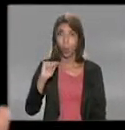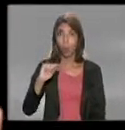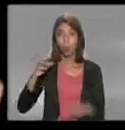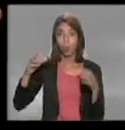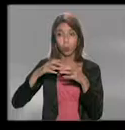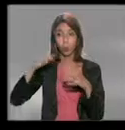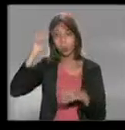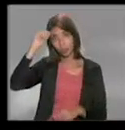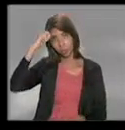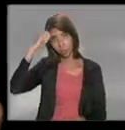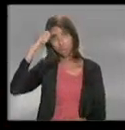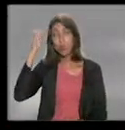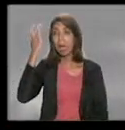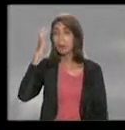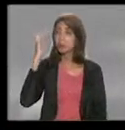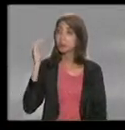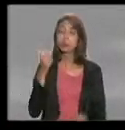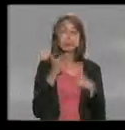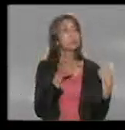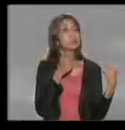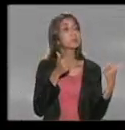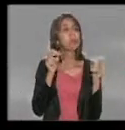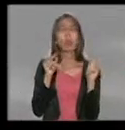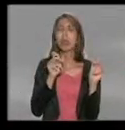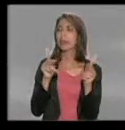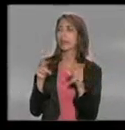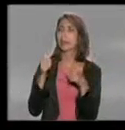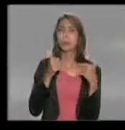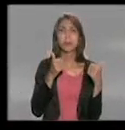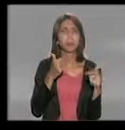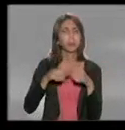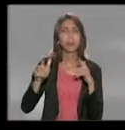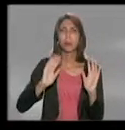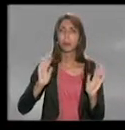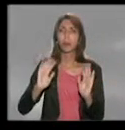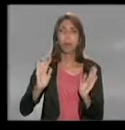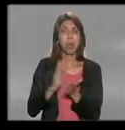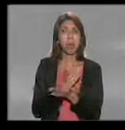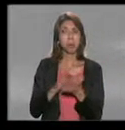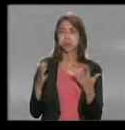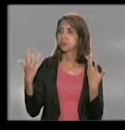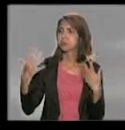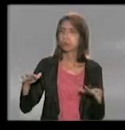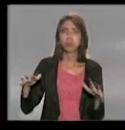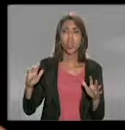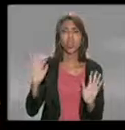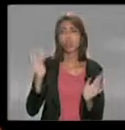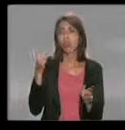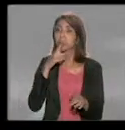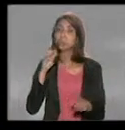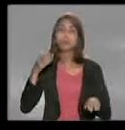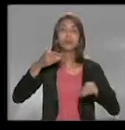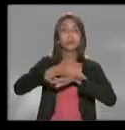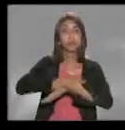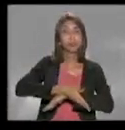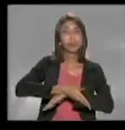velhos, os pretos mais velhos, dizemos assim, nós trouxemos até aqui, agora é com vocês. E